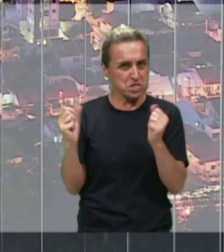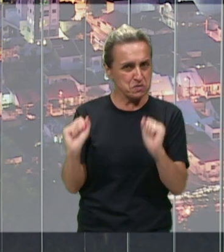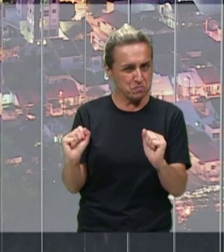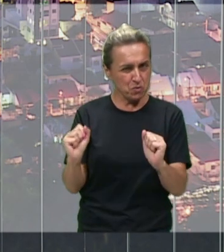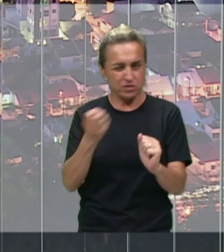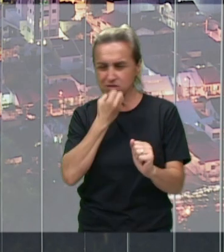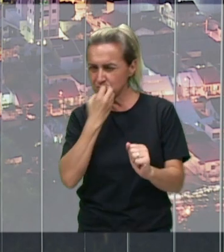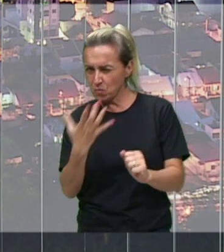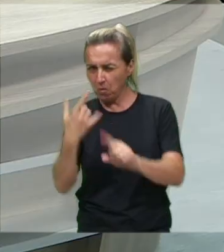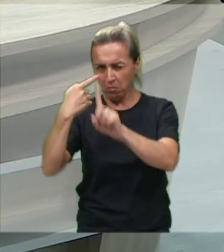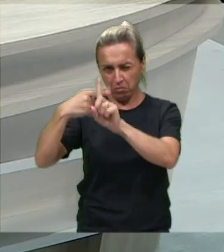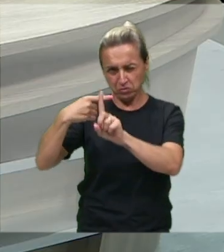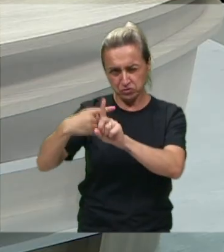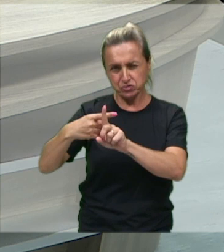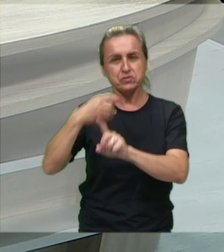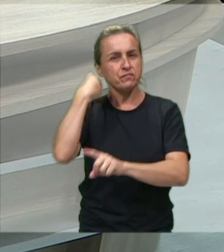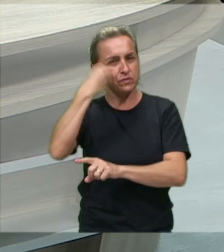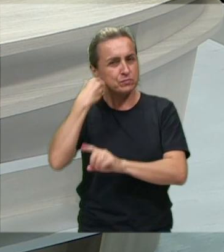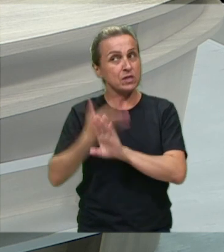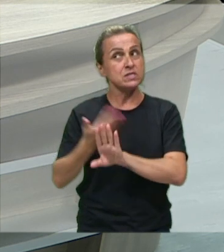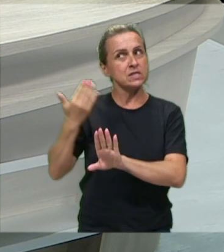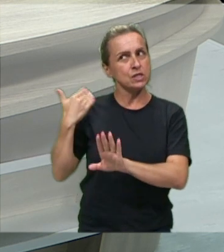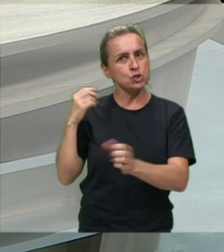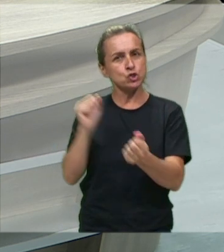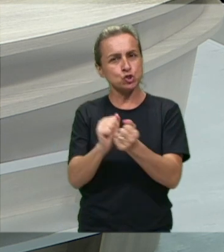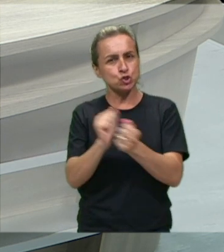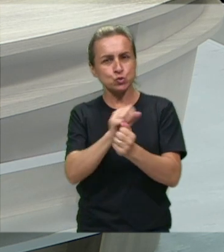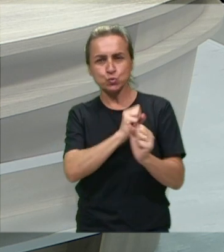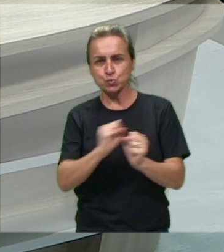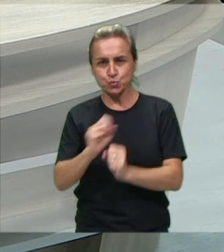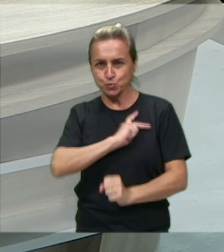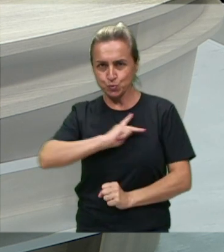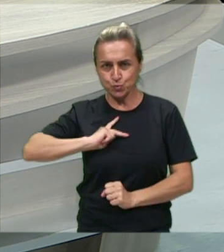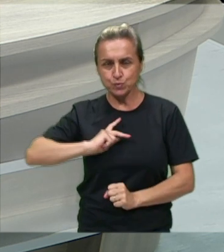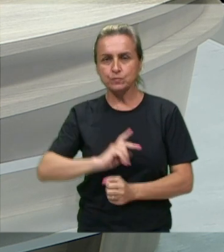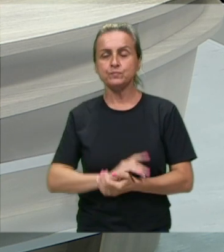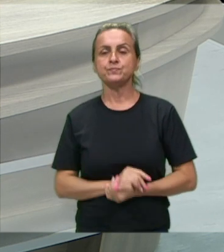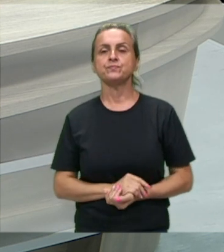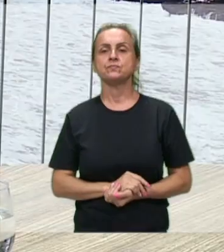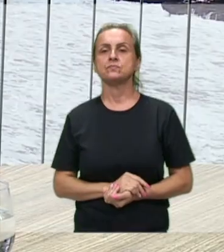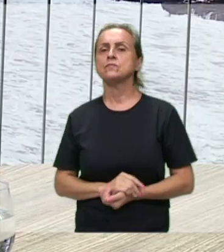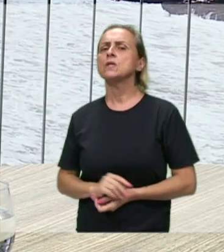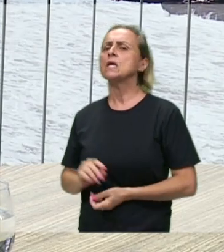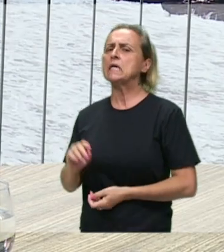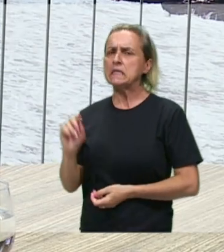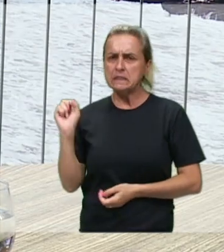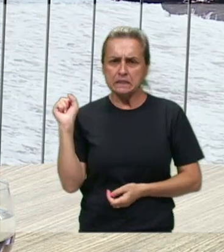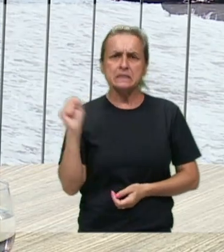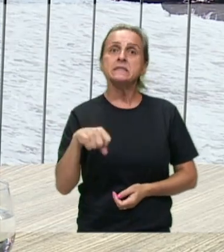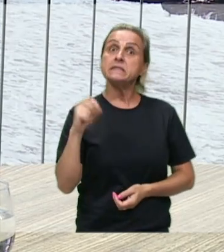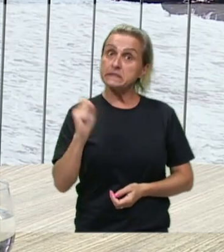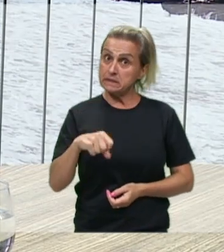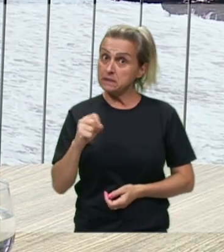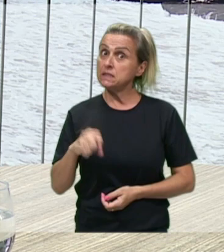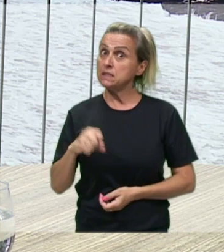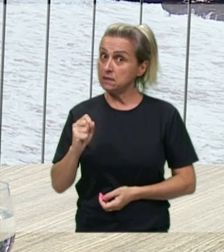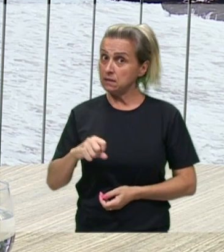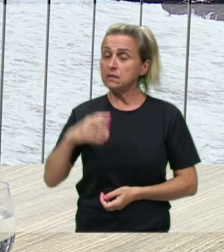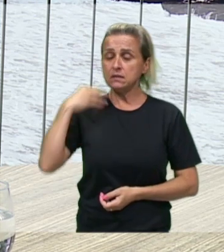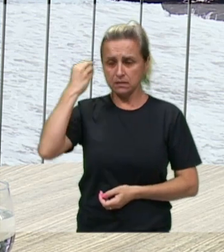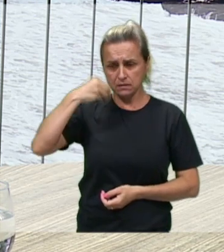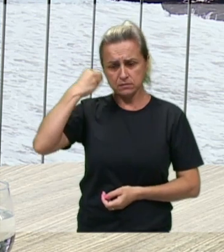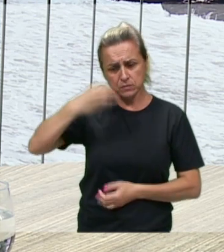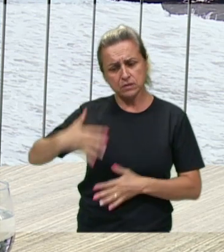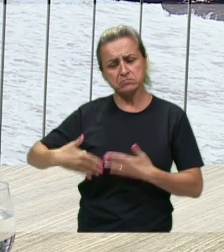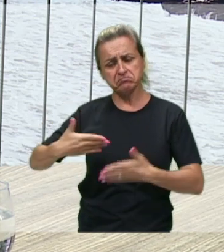benéfico essa tua experiência anterior junto ao poder público? Sim, por isso as experiências vão acontecendo, né? Eu,